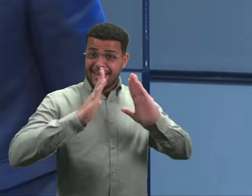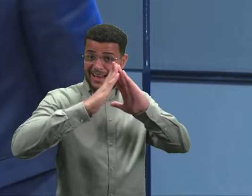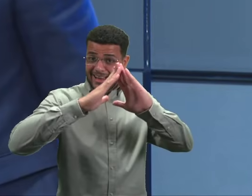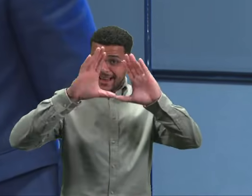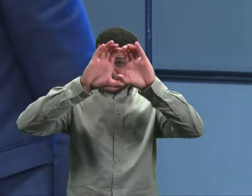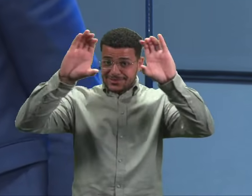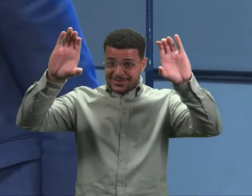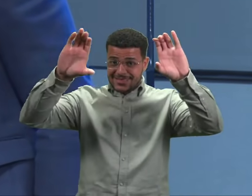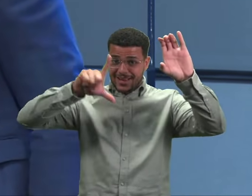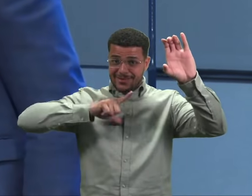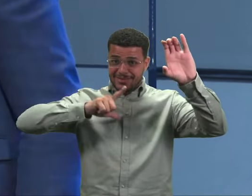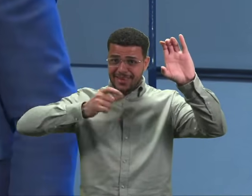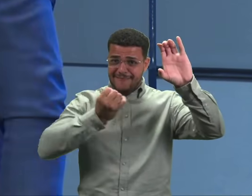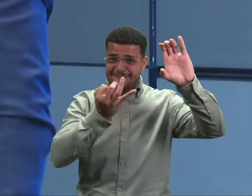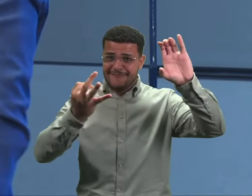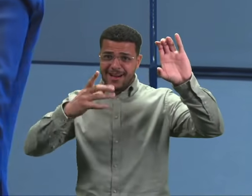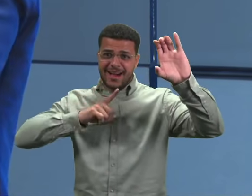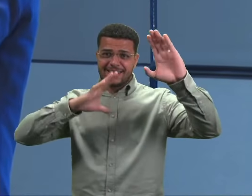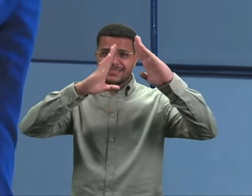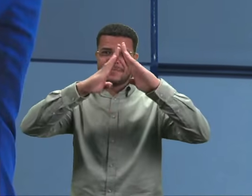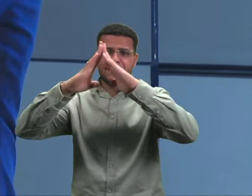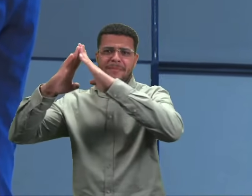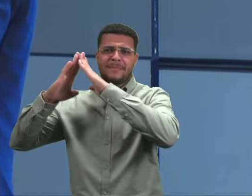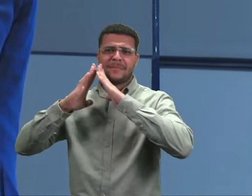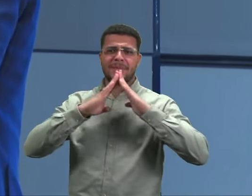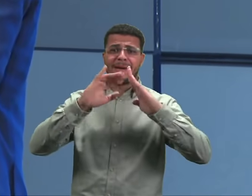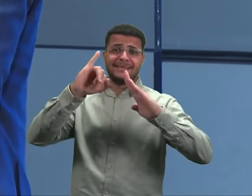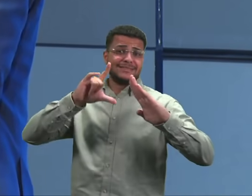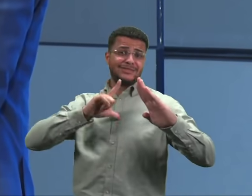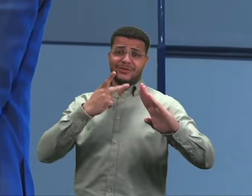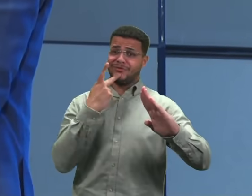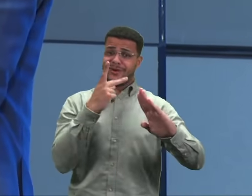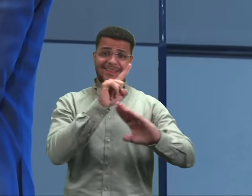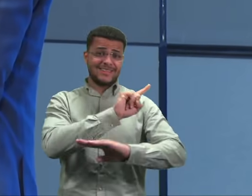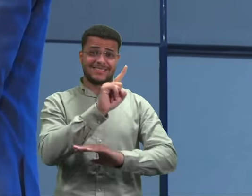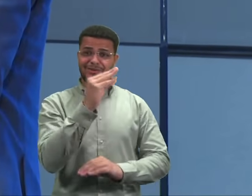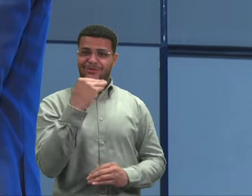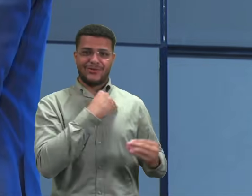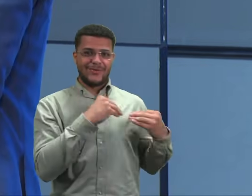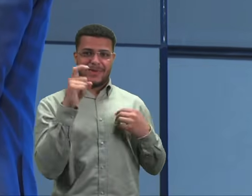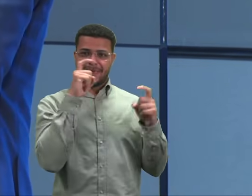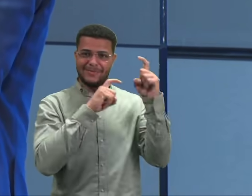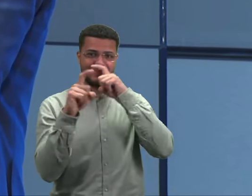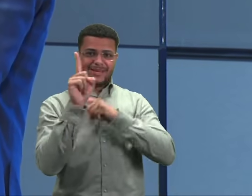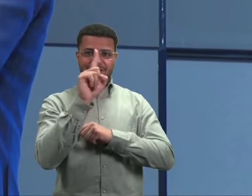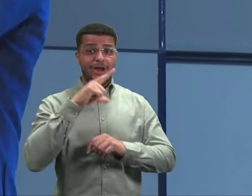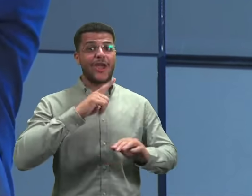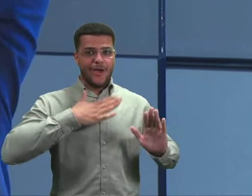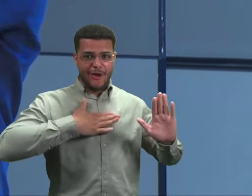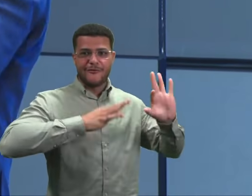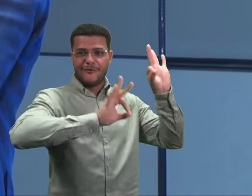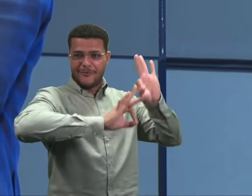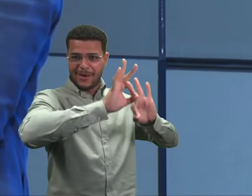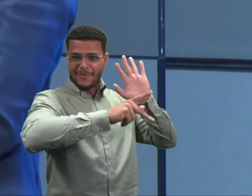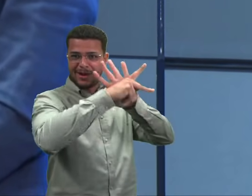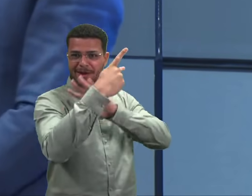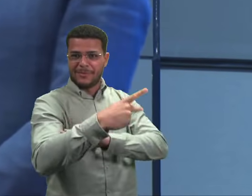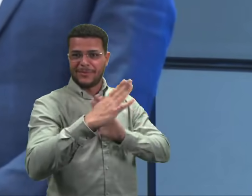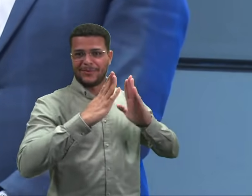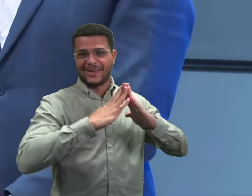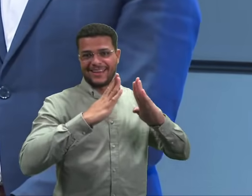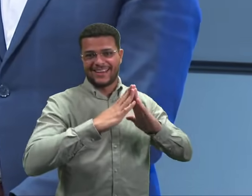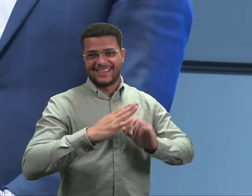pai tem muitas moradas. Se não fosse assim, eu teria dito para vocês: eu vou preparar um lugar para